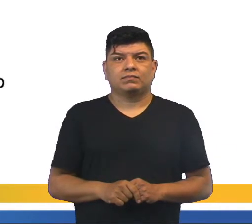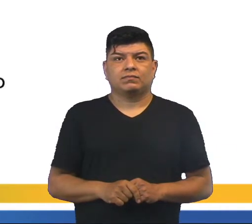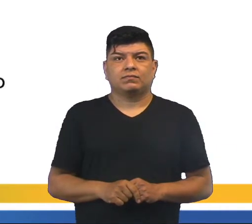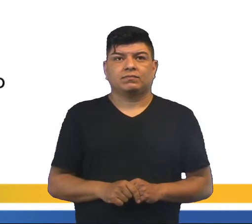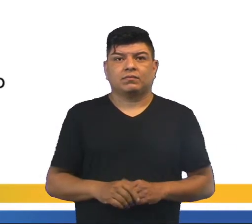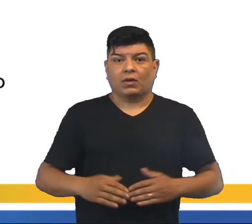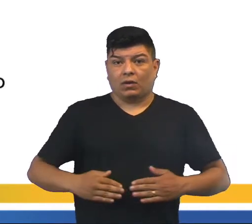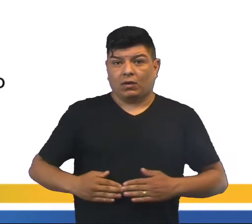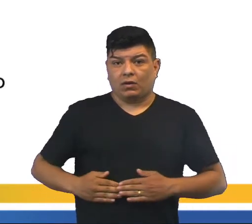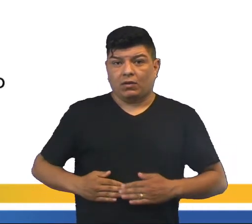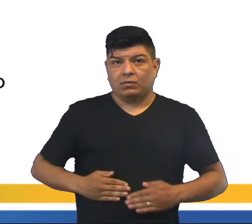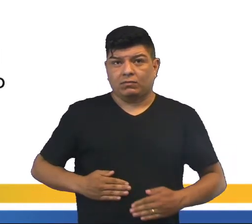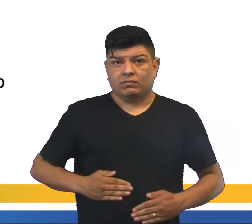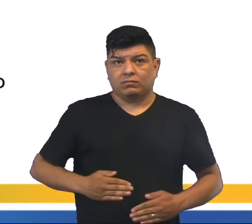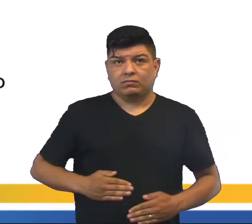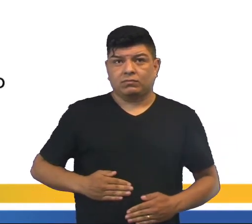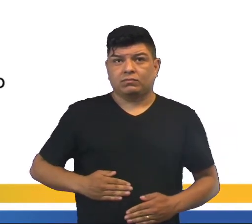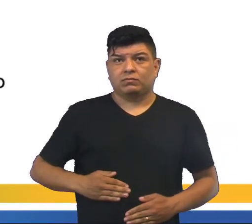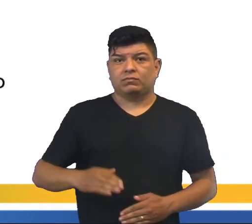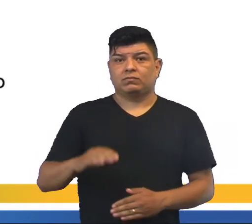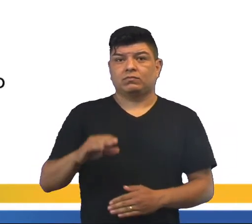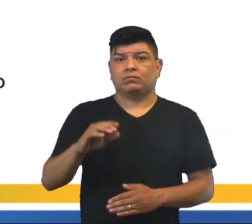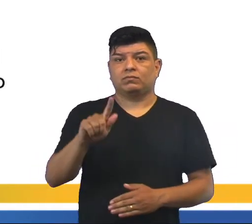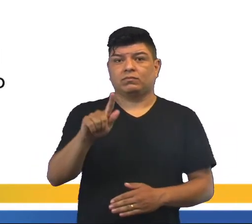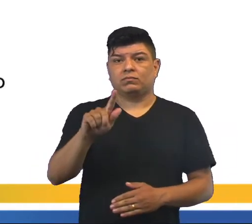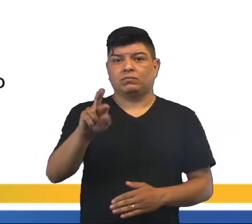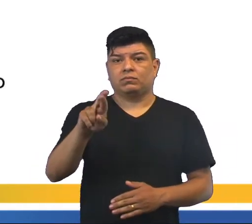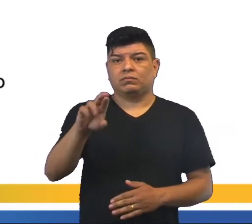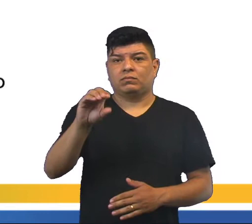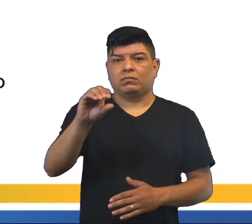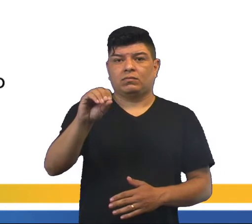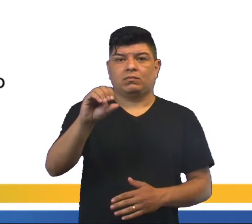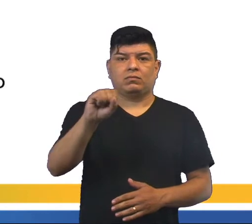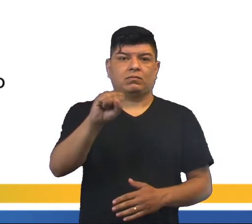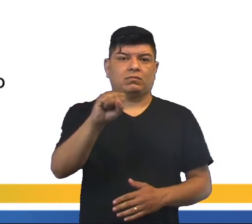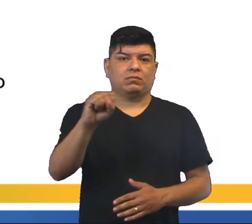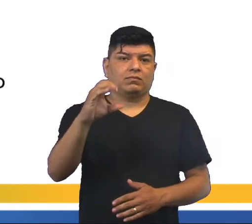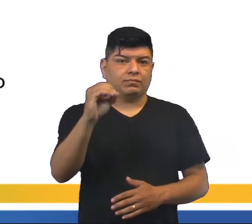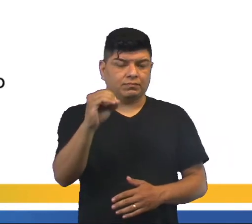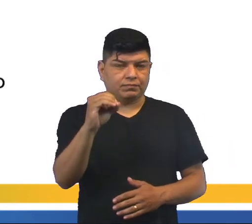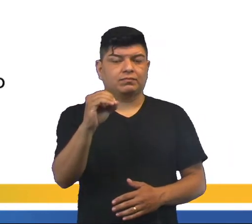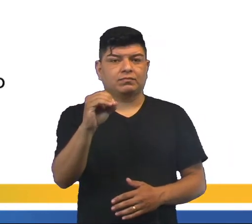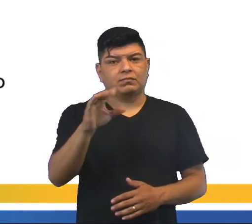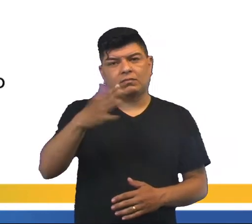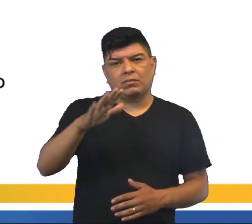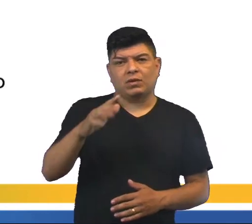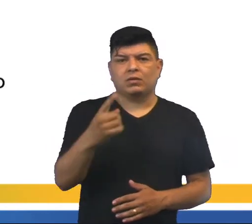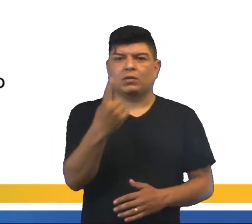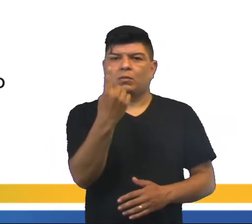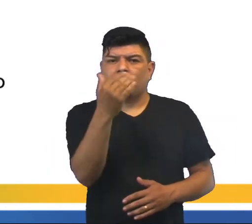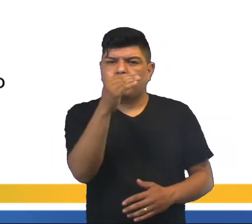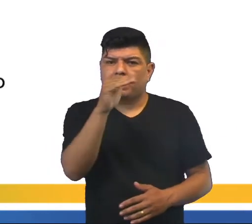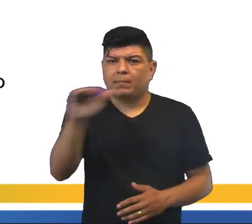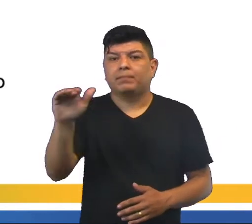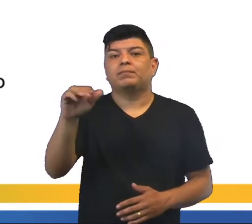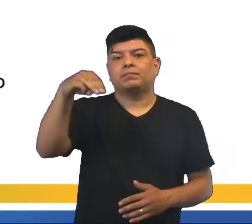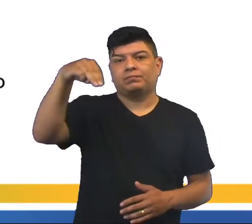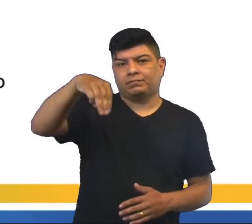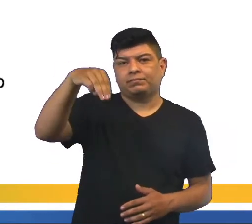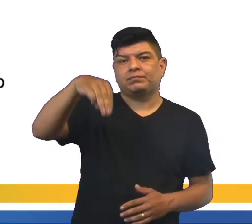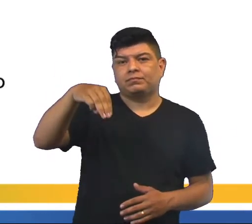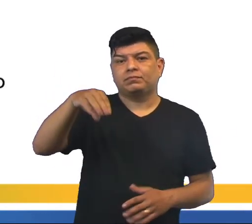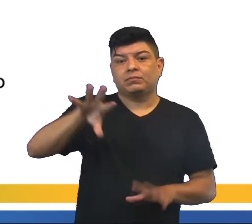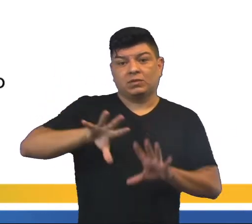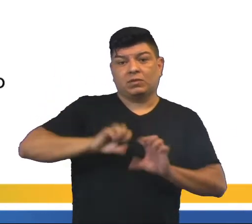Intestino grosso. Com cerca de 1,5 metro de comprimento, esse órgão é responsável pela